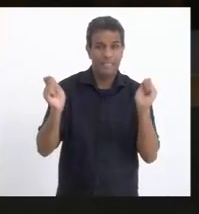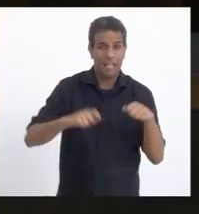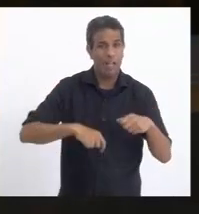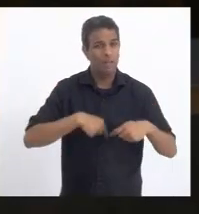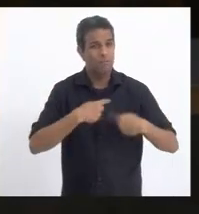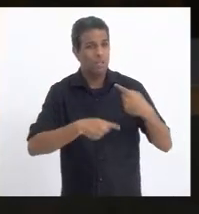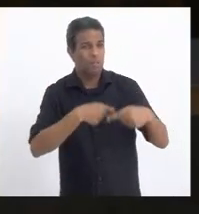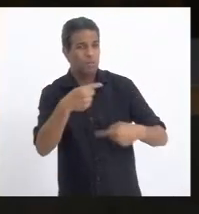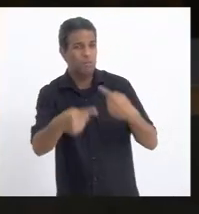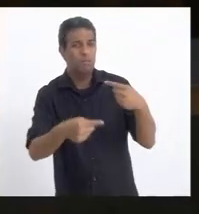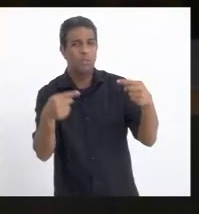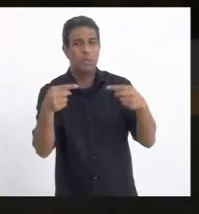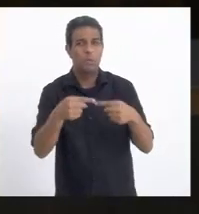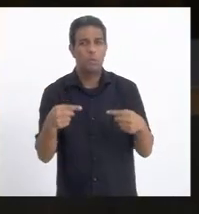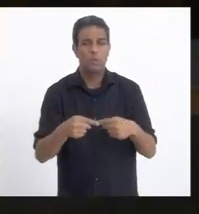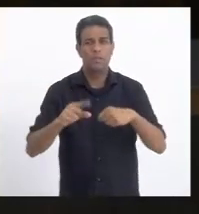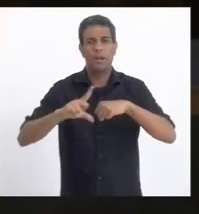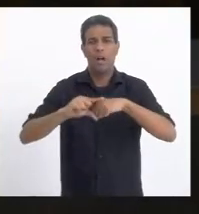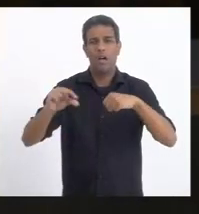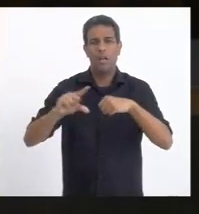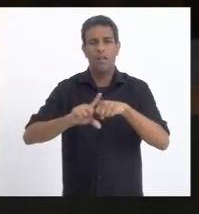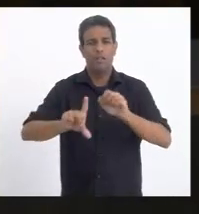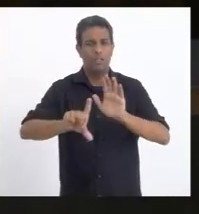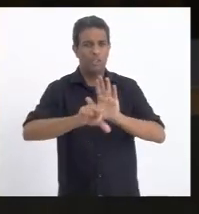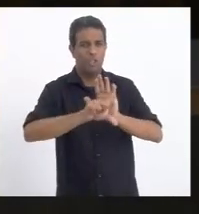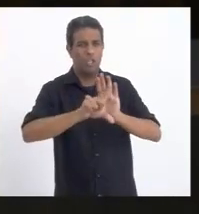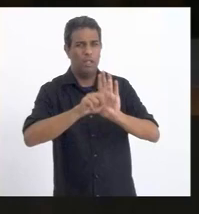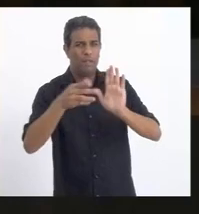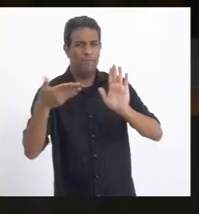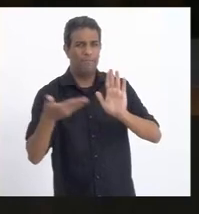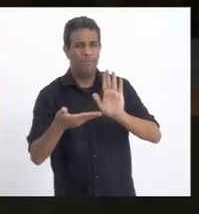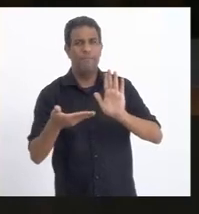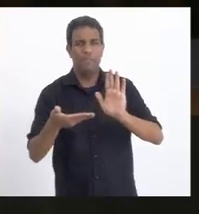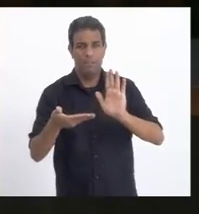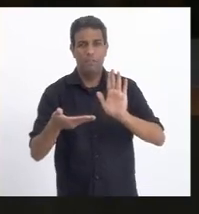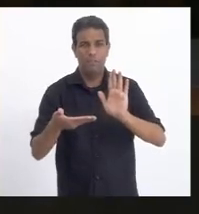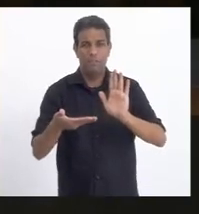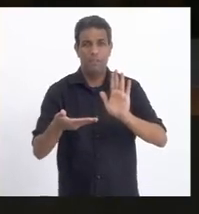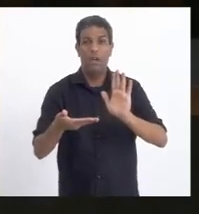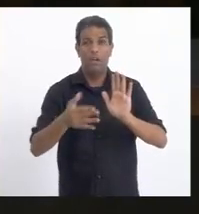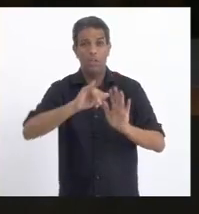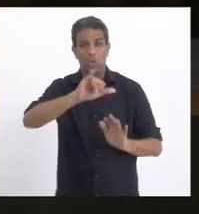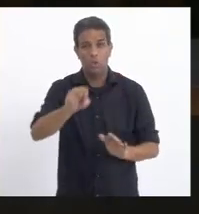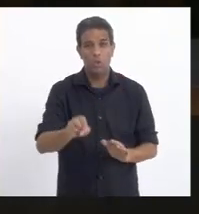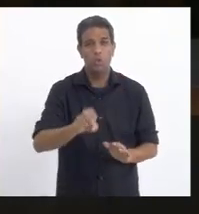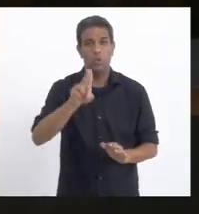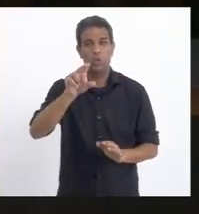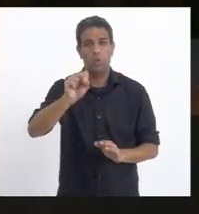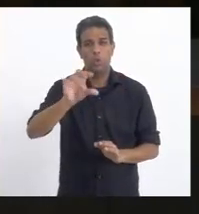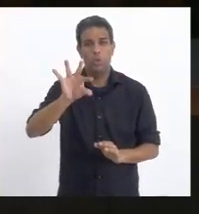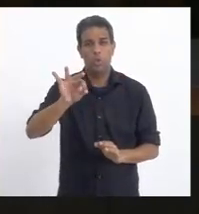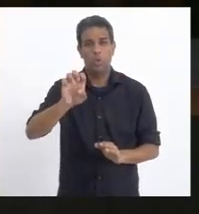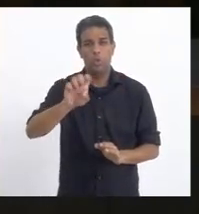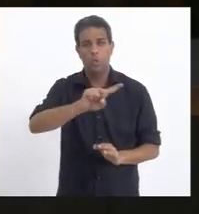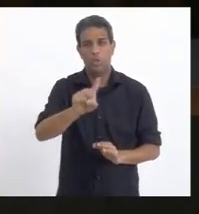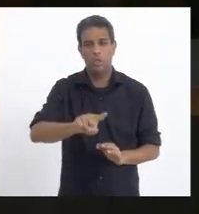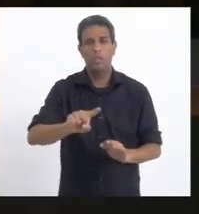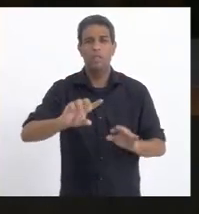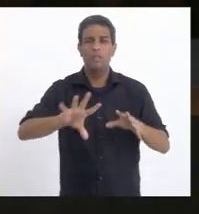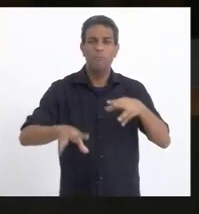reprodução de um artigo de lei existente ajuste teza de